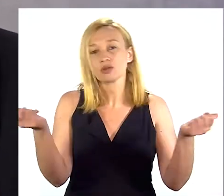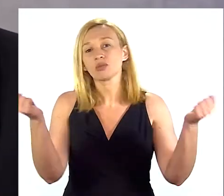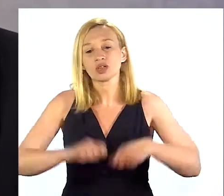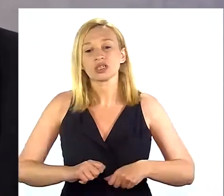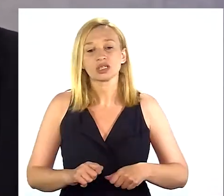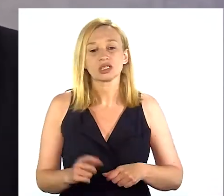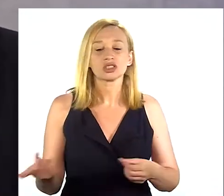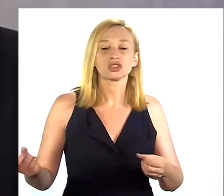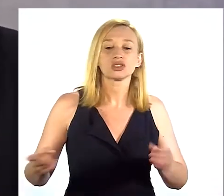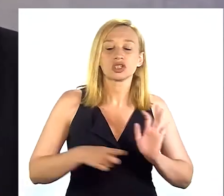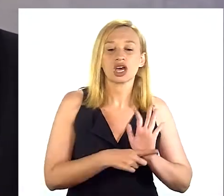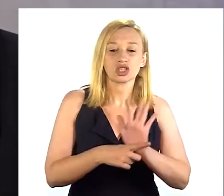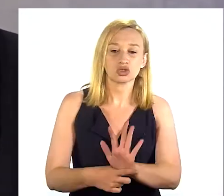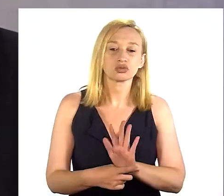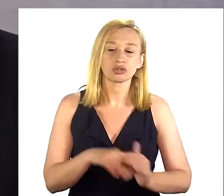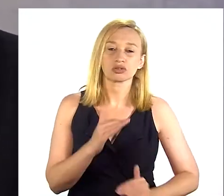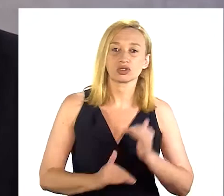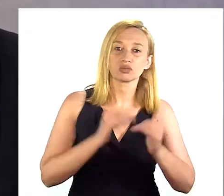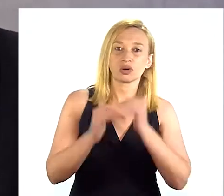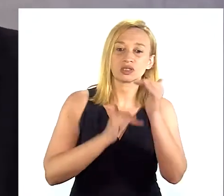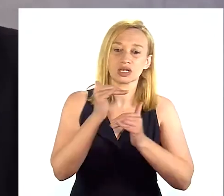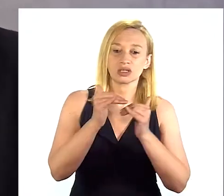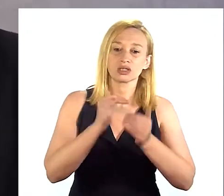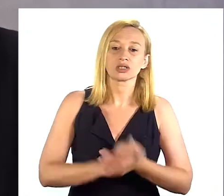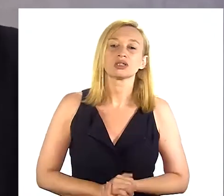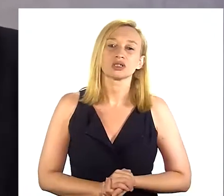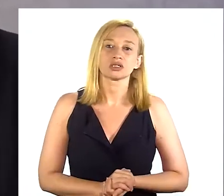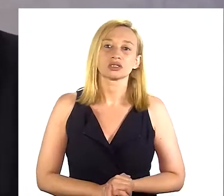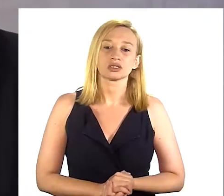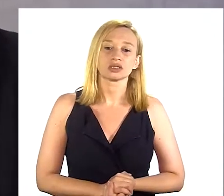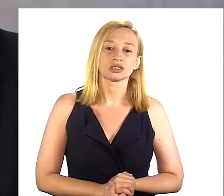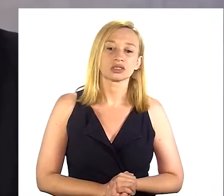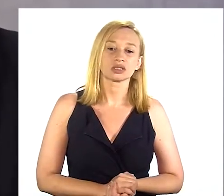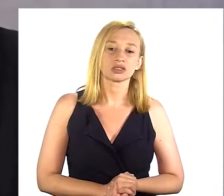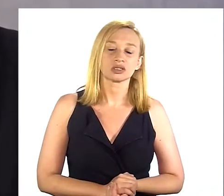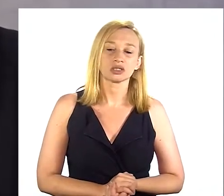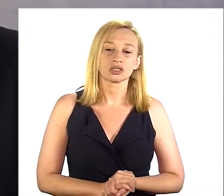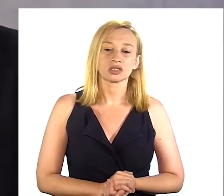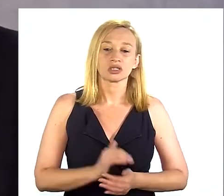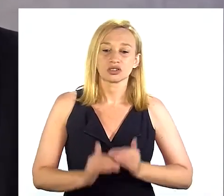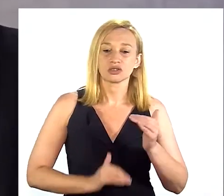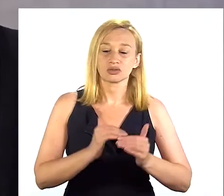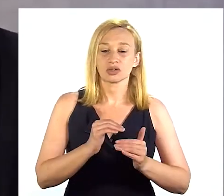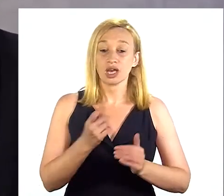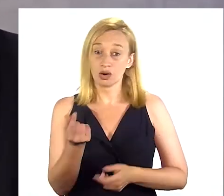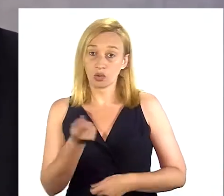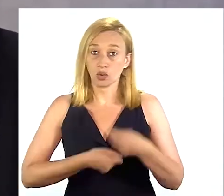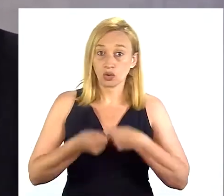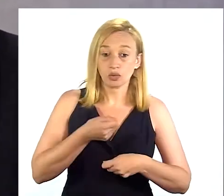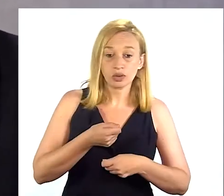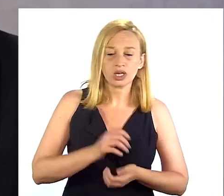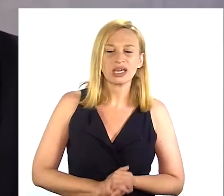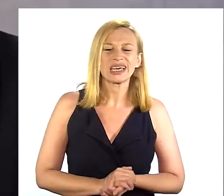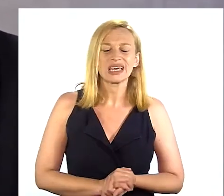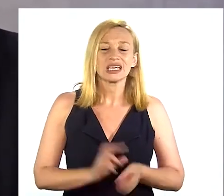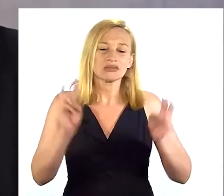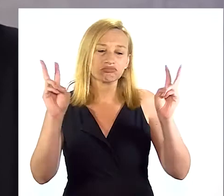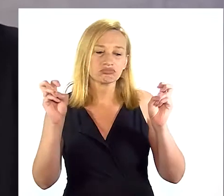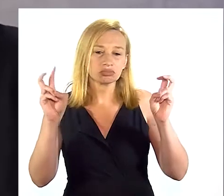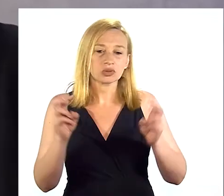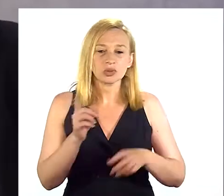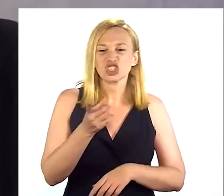percebe, né, o potencial que tem de retomada, de ajuda nesse processo de dinamização